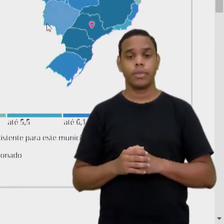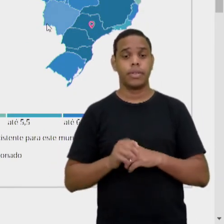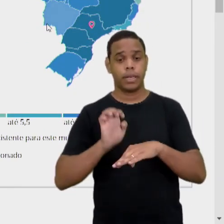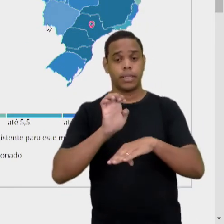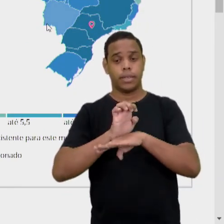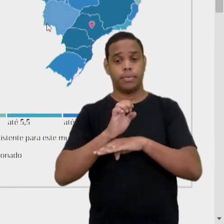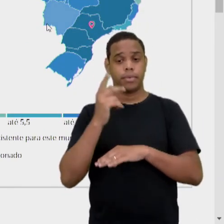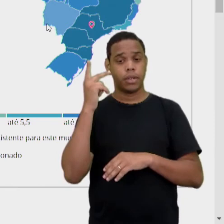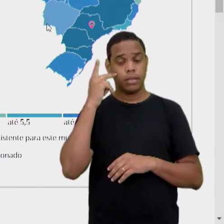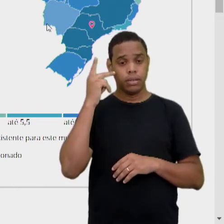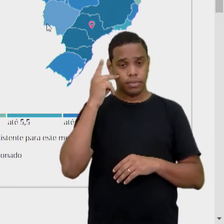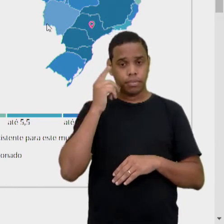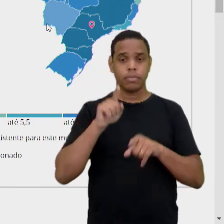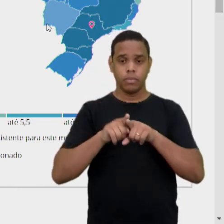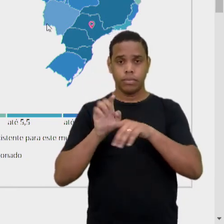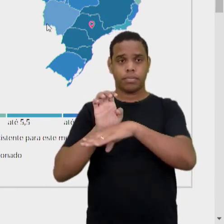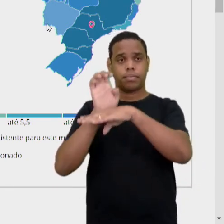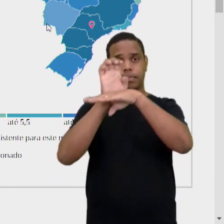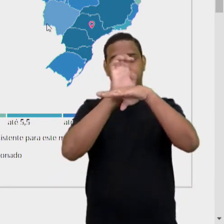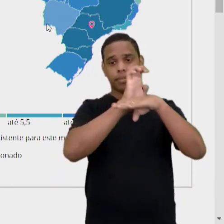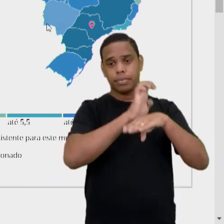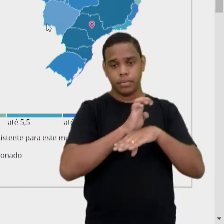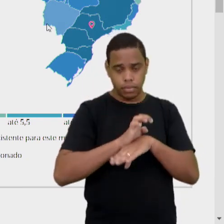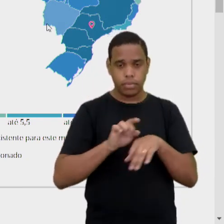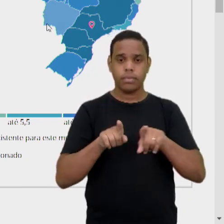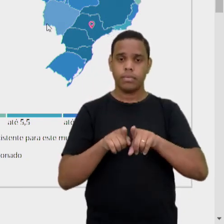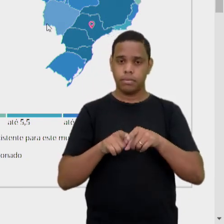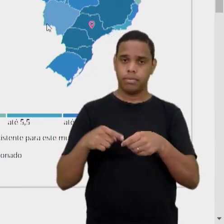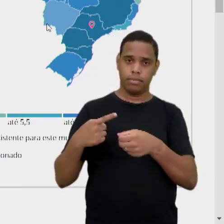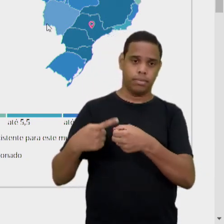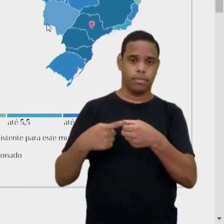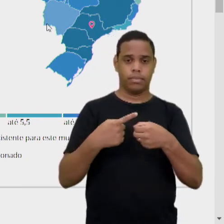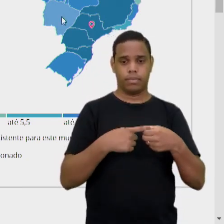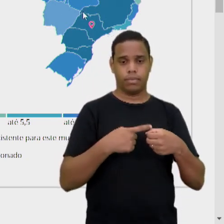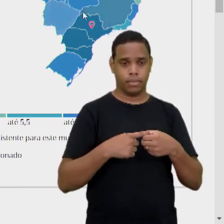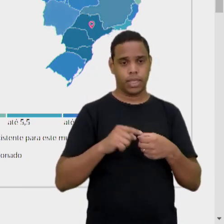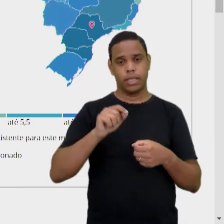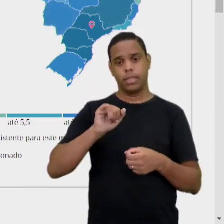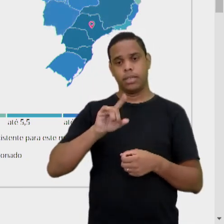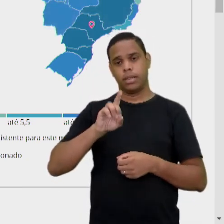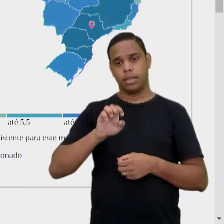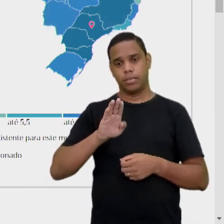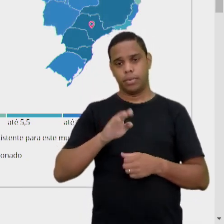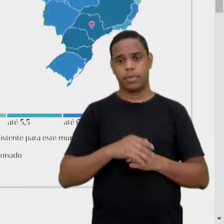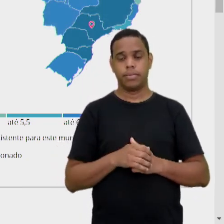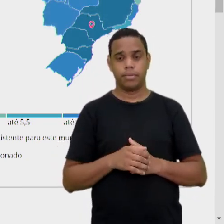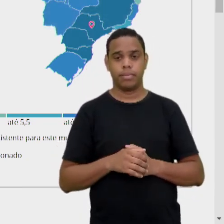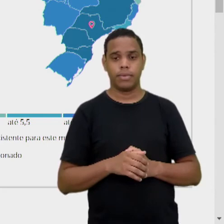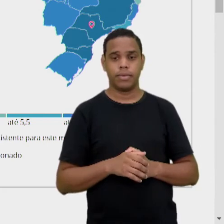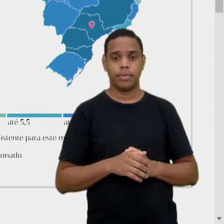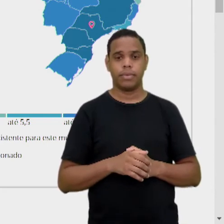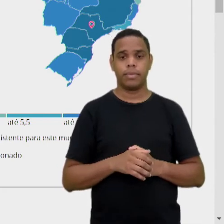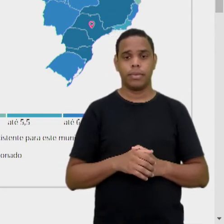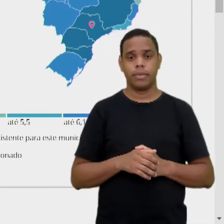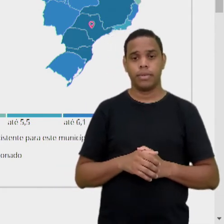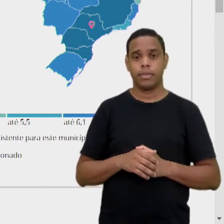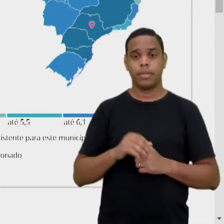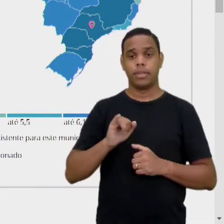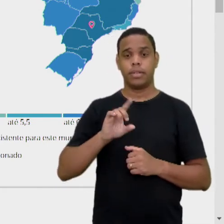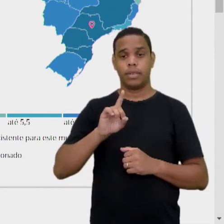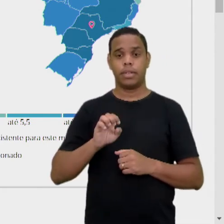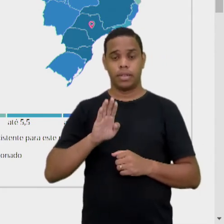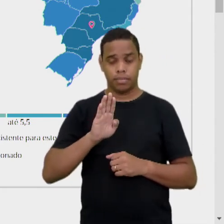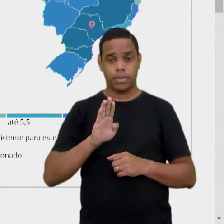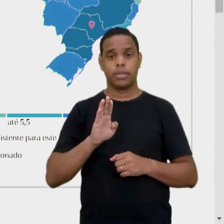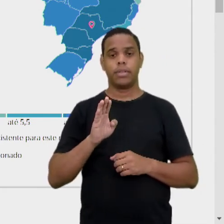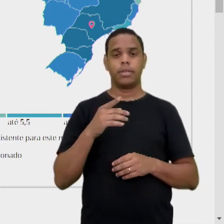estado de São Paulo, dos outros estados e dos municípios. Então tá aqui ó, o IDEB, ó. O IDEB interessante aqui, ó. IDEB, anos